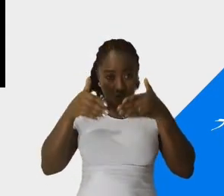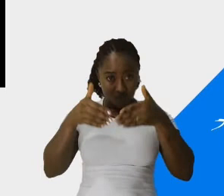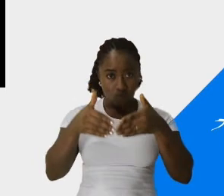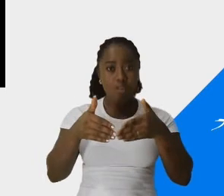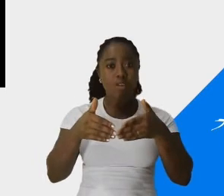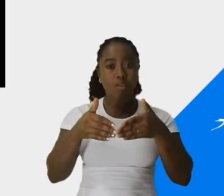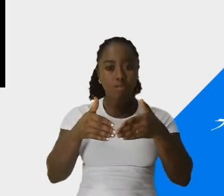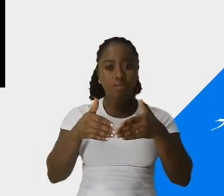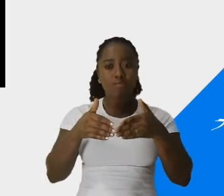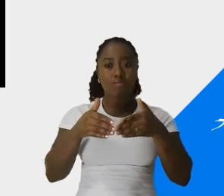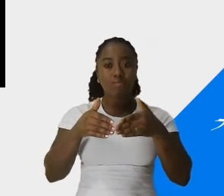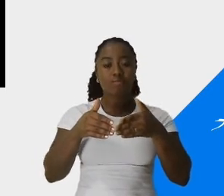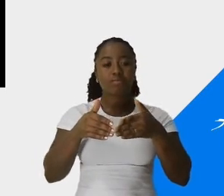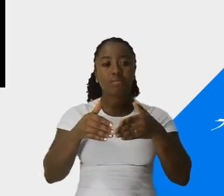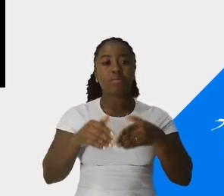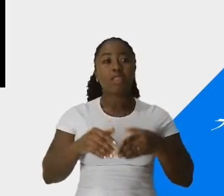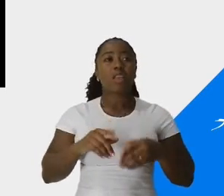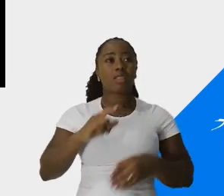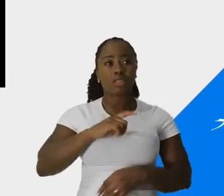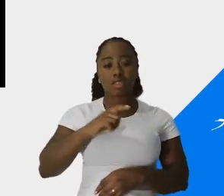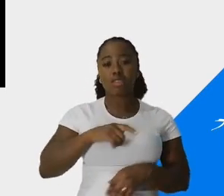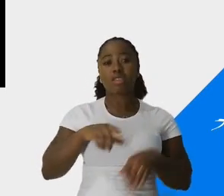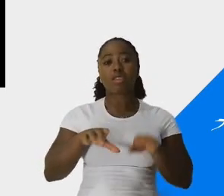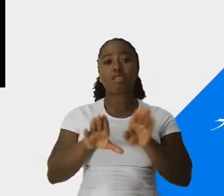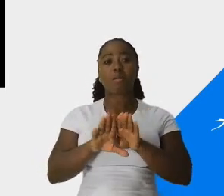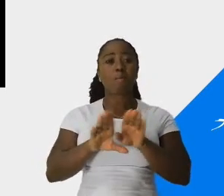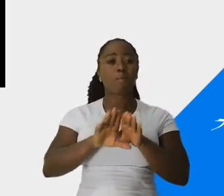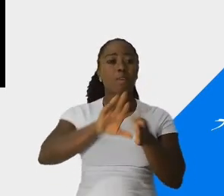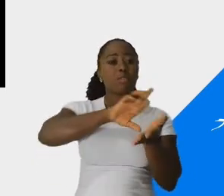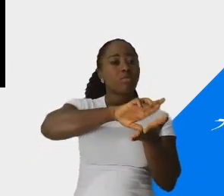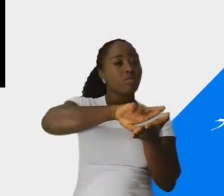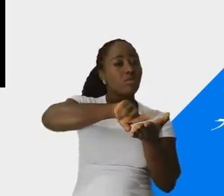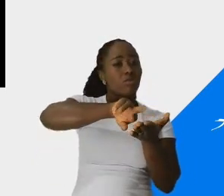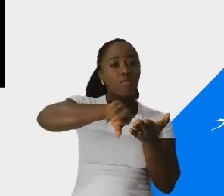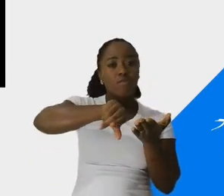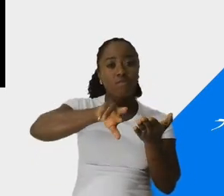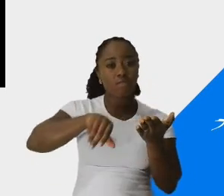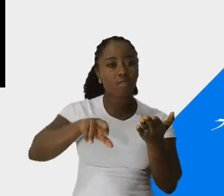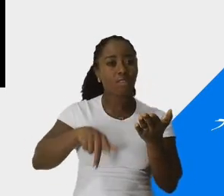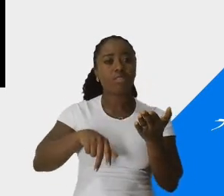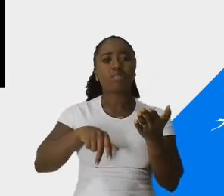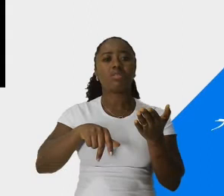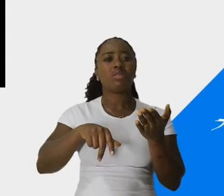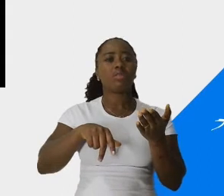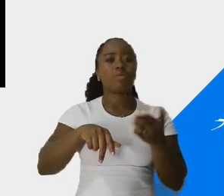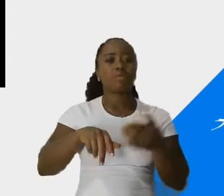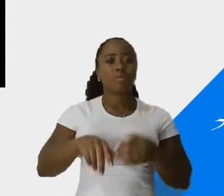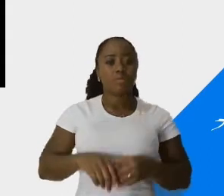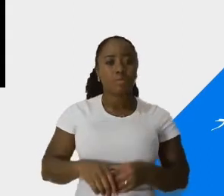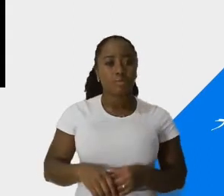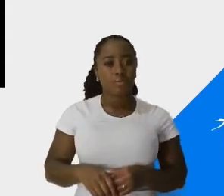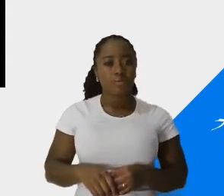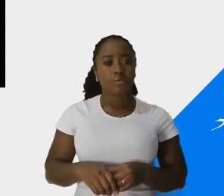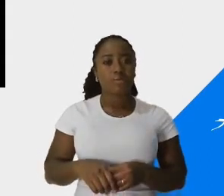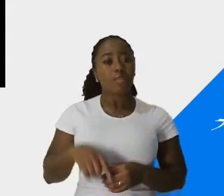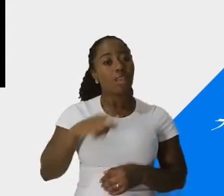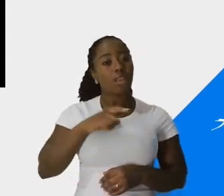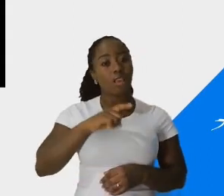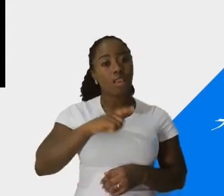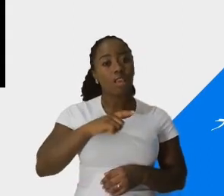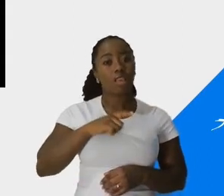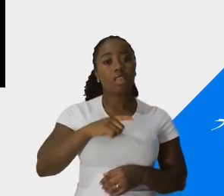diversos tipos de crises epiléticas, desde disfuncionais,